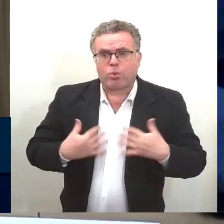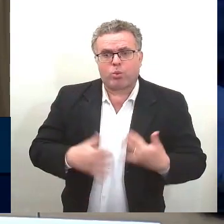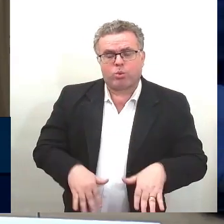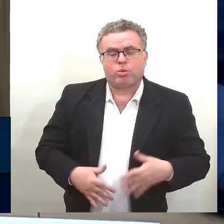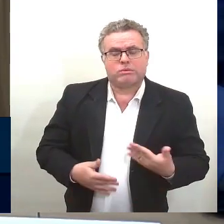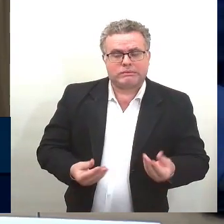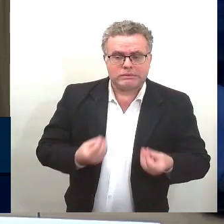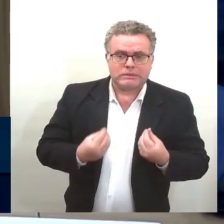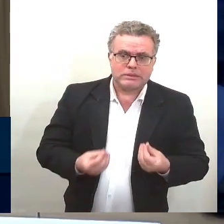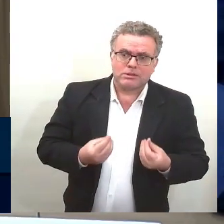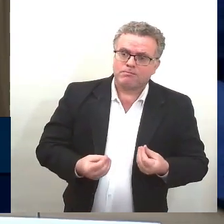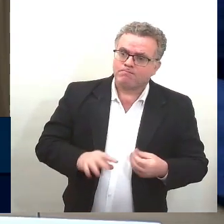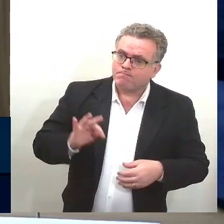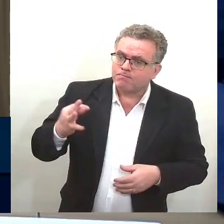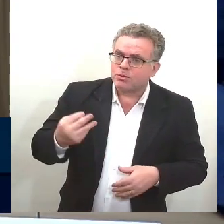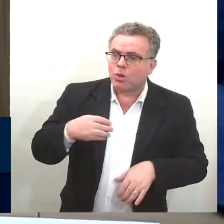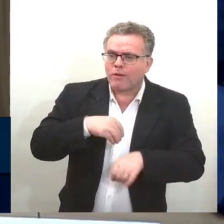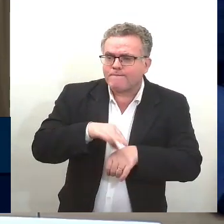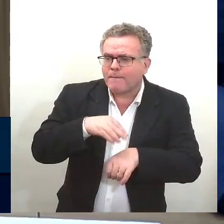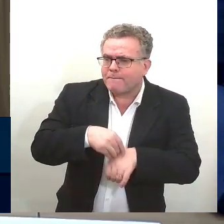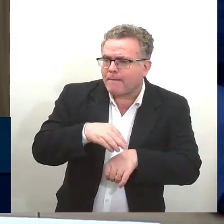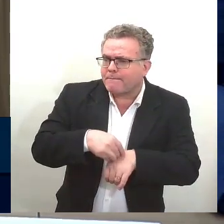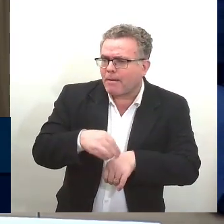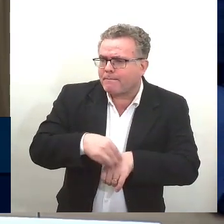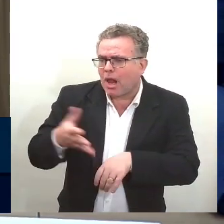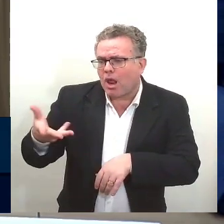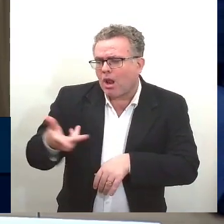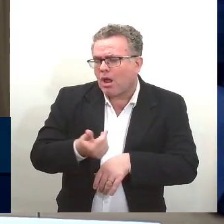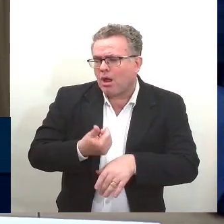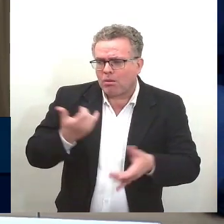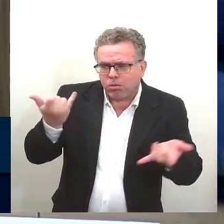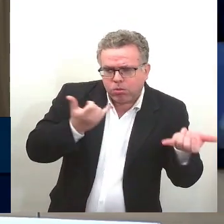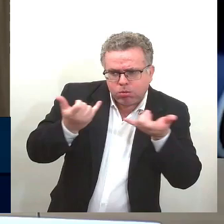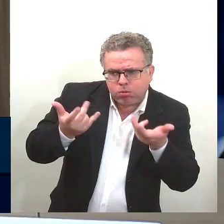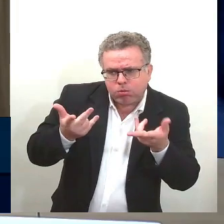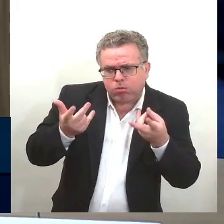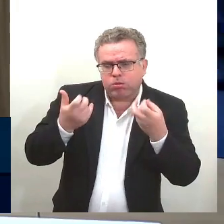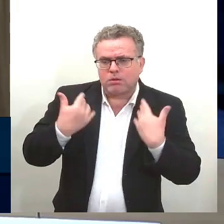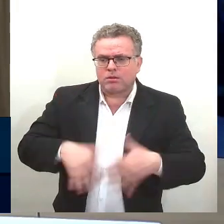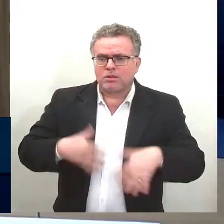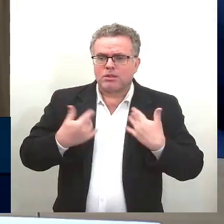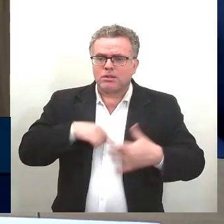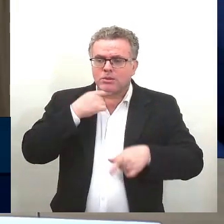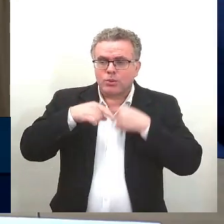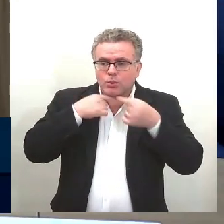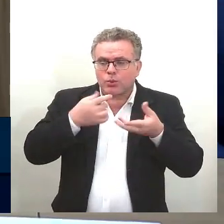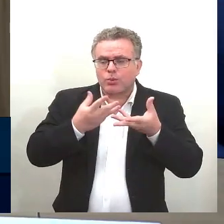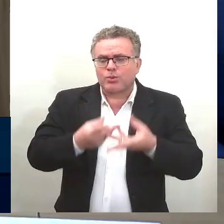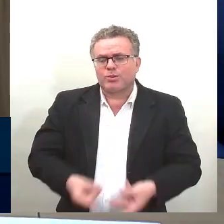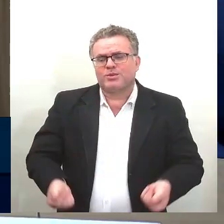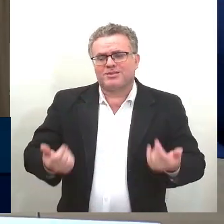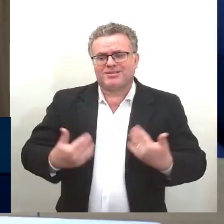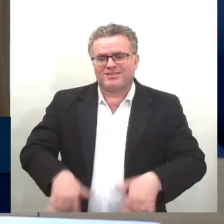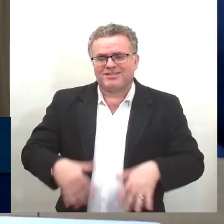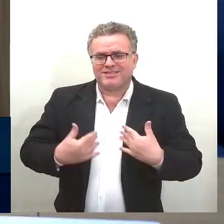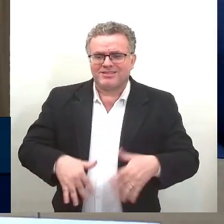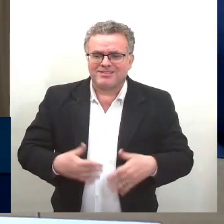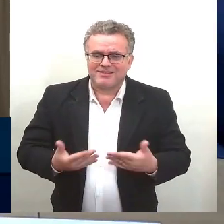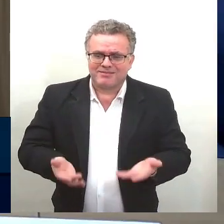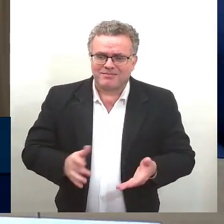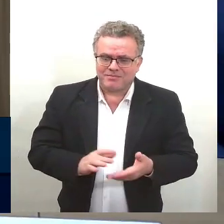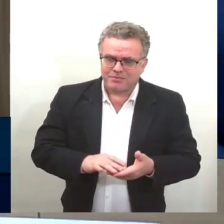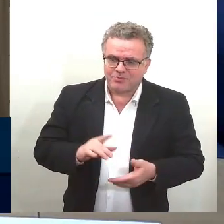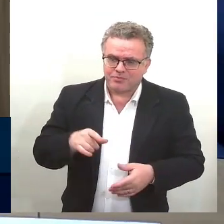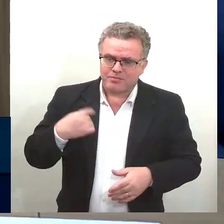as dúvidas, seja da oposição, seja da situação, para que traga para a gente, como a gente diz, né, para que a gente possa